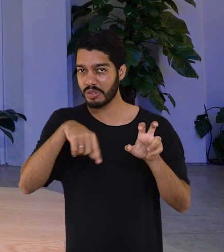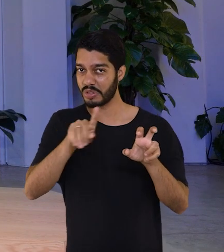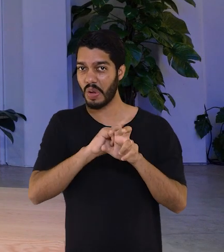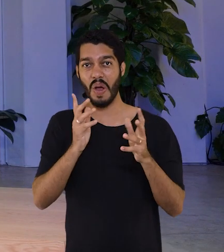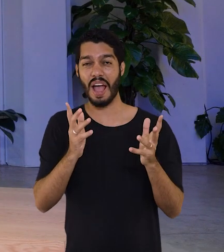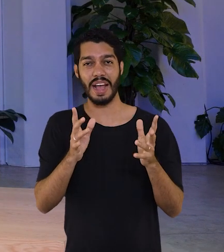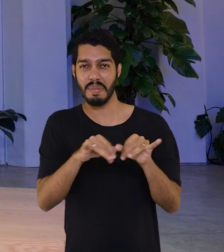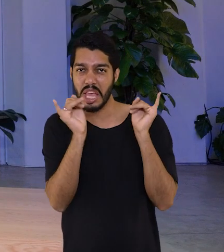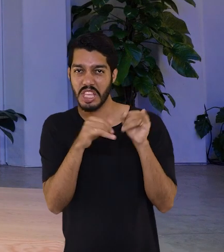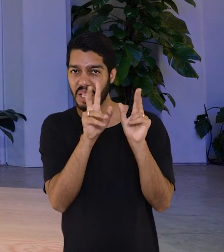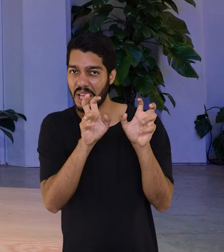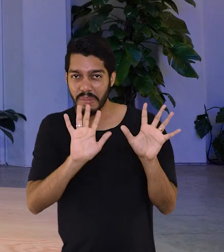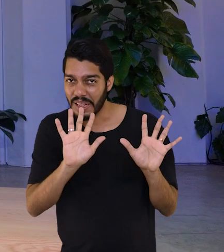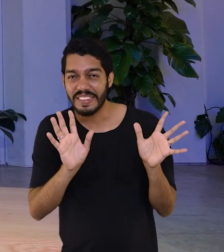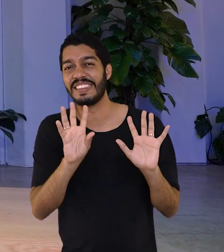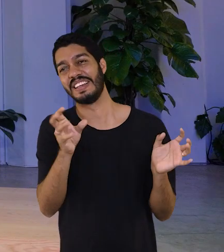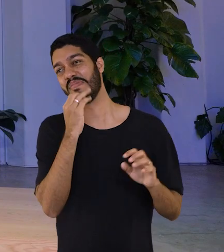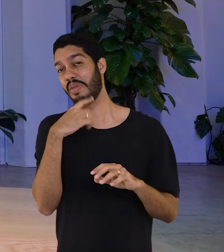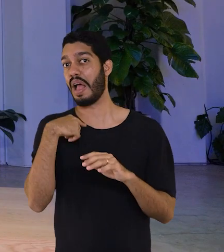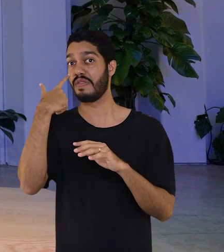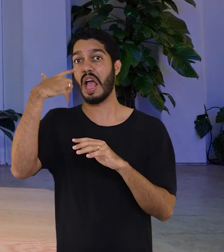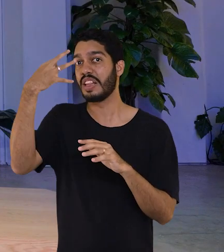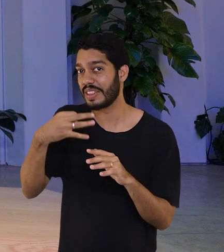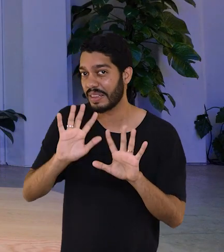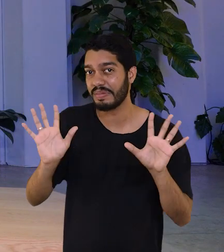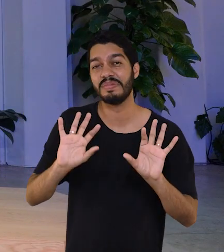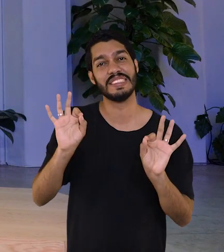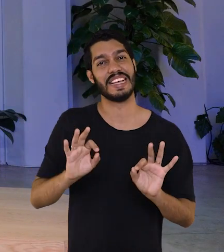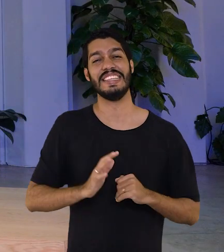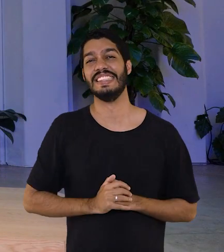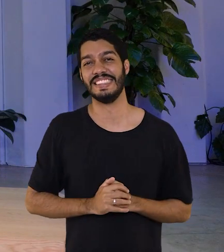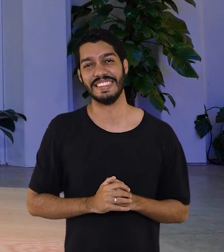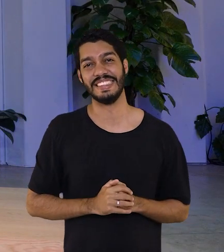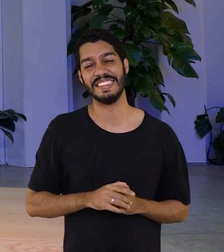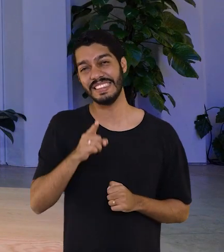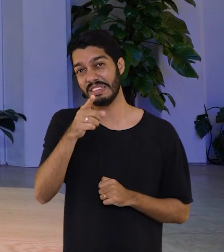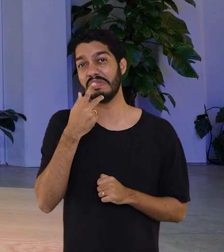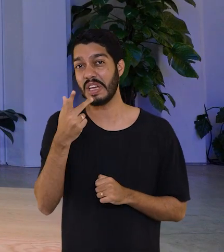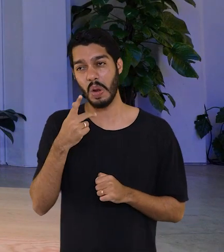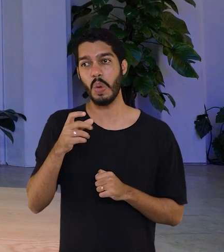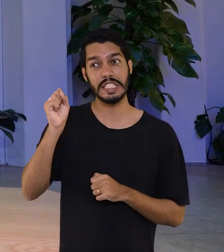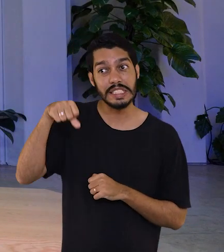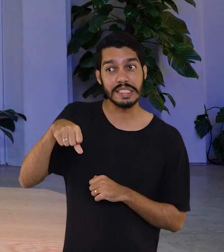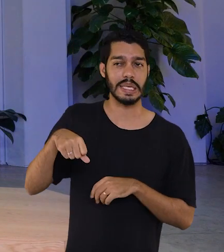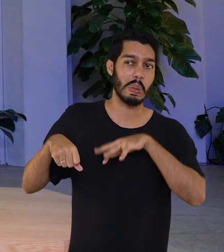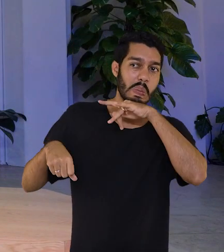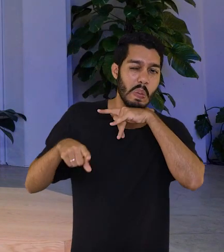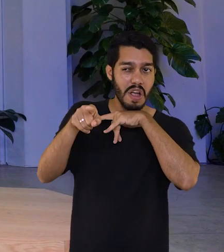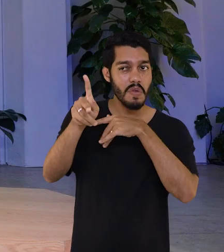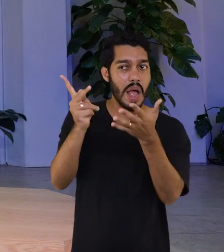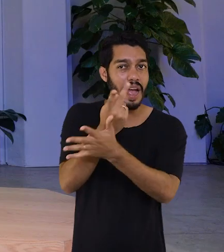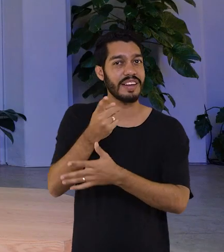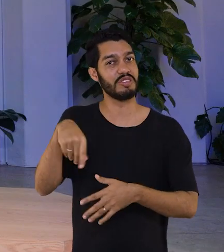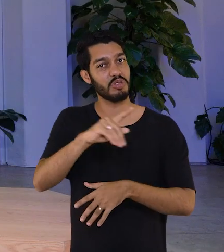adicionar? A gente falou alguma besteira? Não, parabéns. Bom, ótimo. É sempre bom conferir, né? Não, se ele fala que